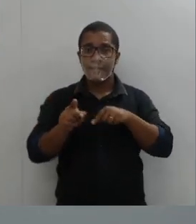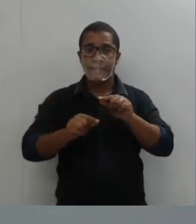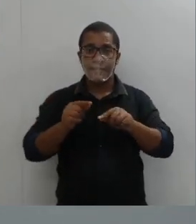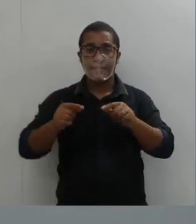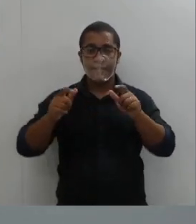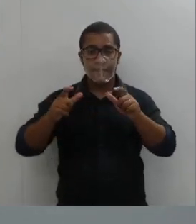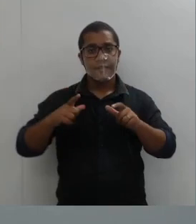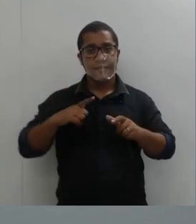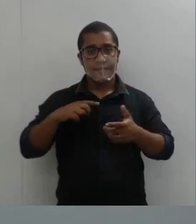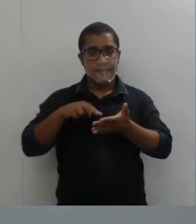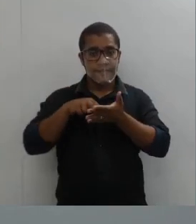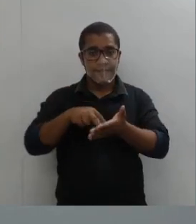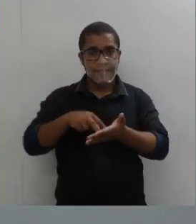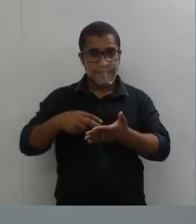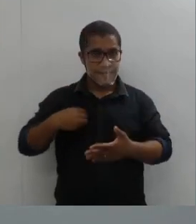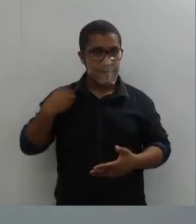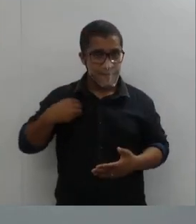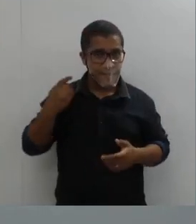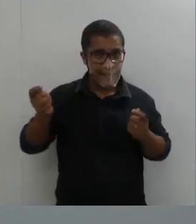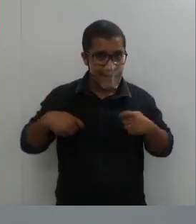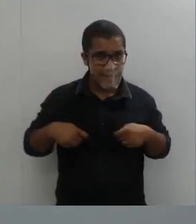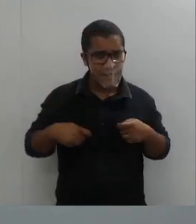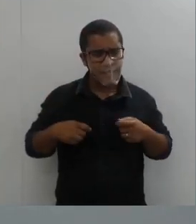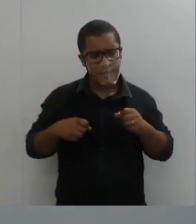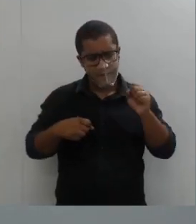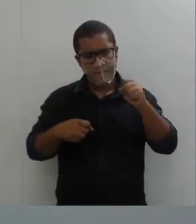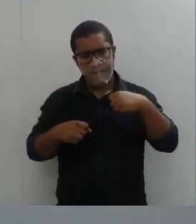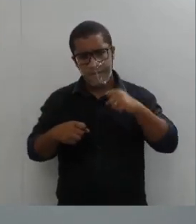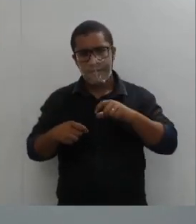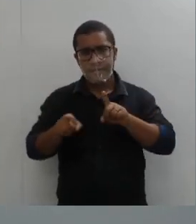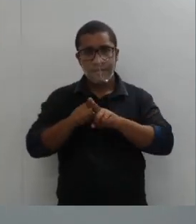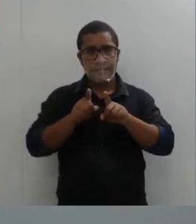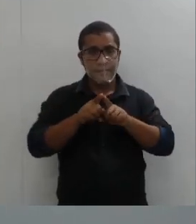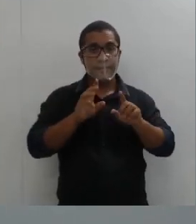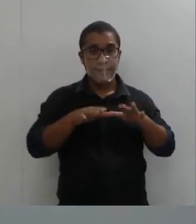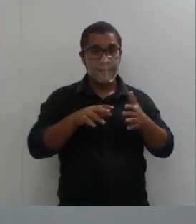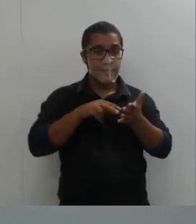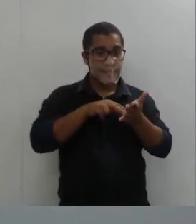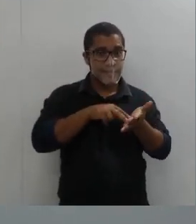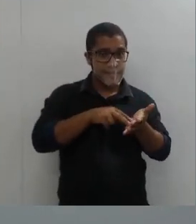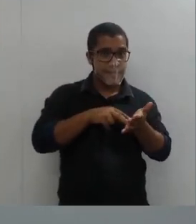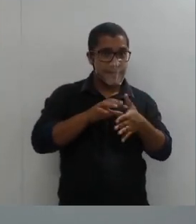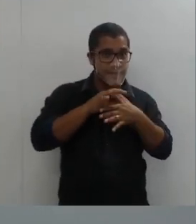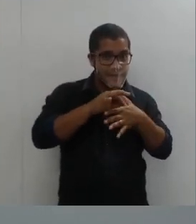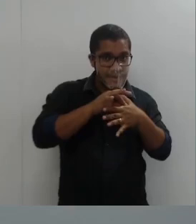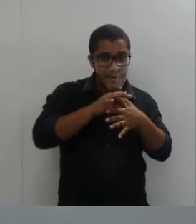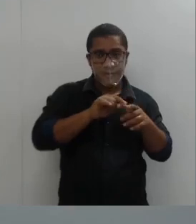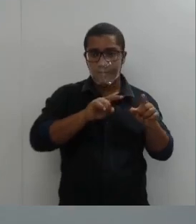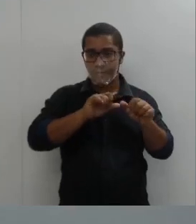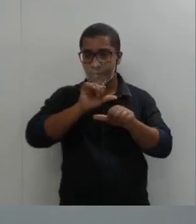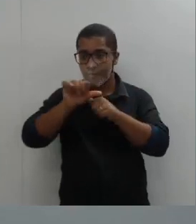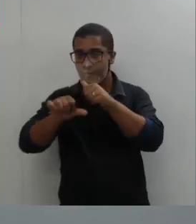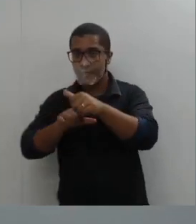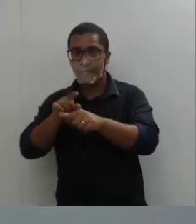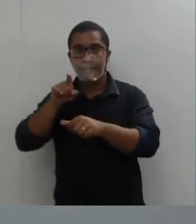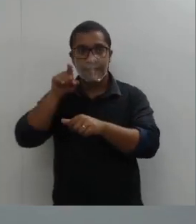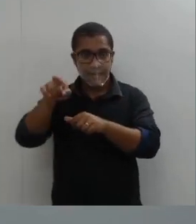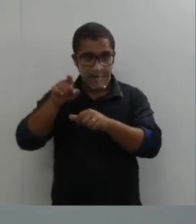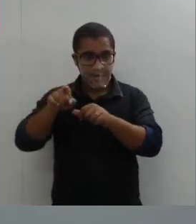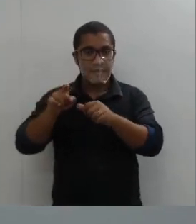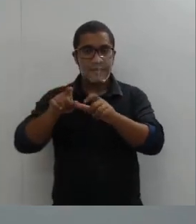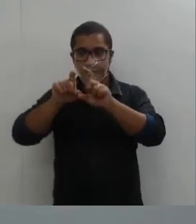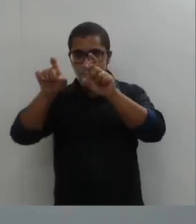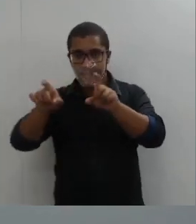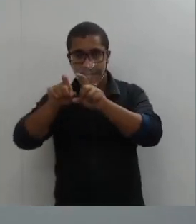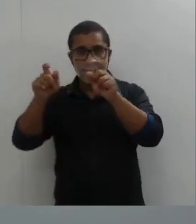no real, no físico? Pode. E ele pode sair do físico para o virtual também, tá? E a gente vai conhecer também